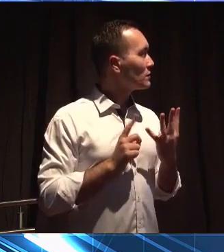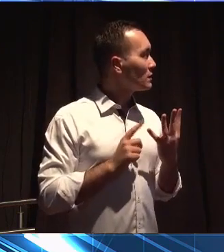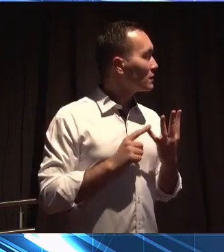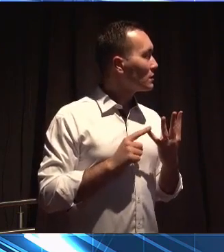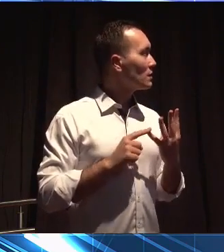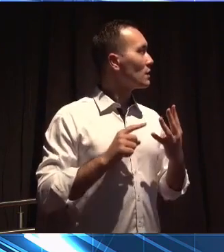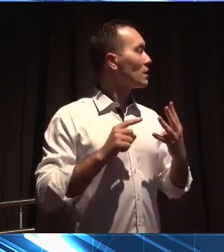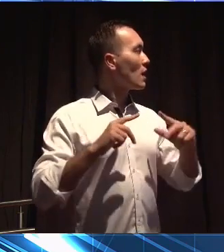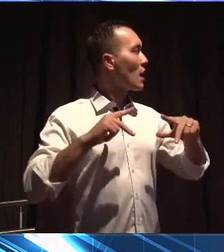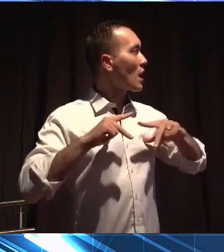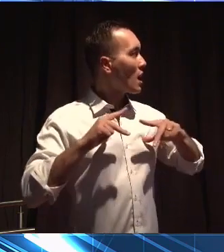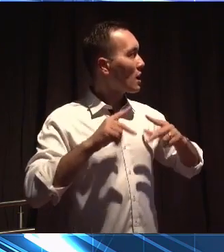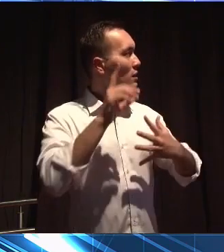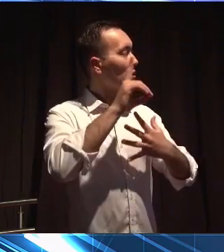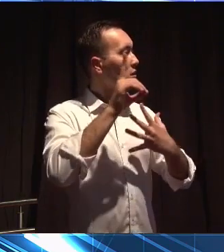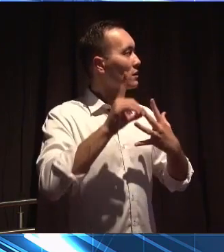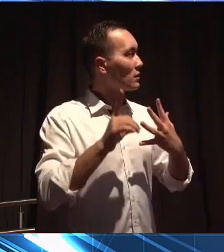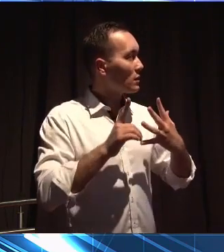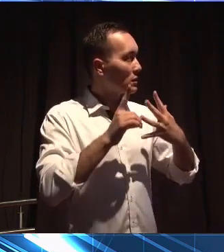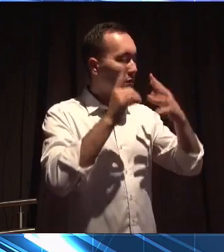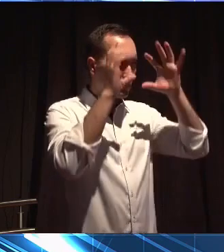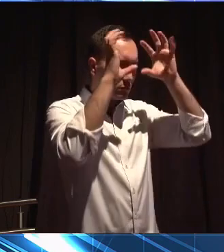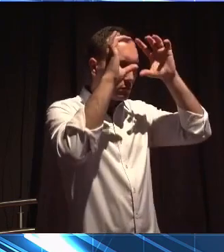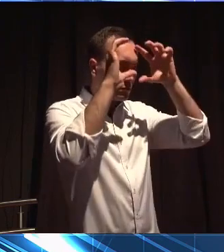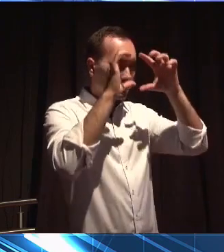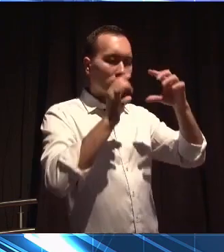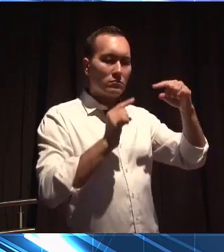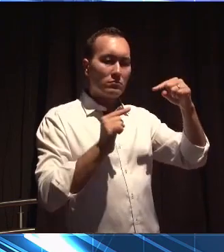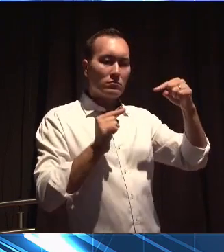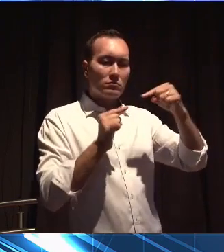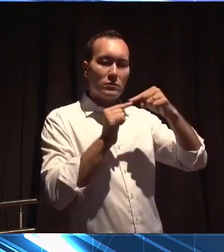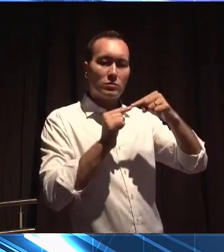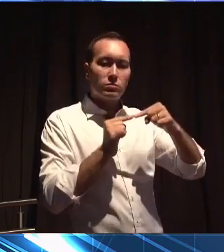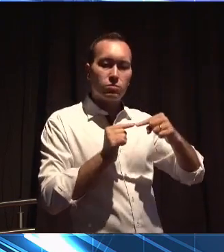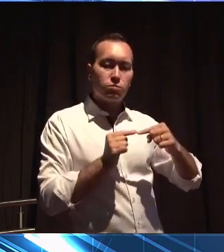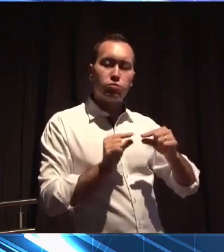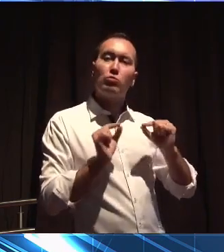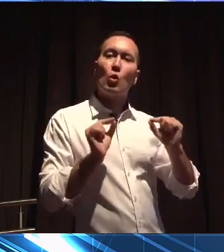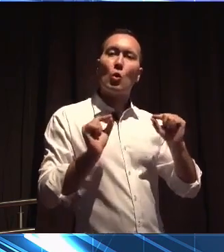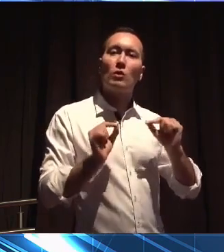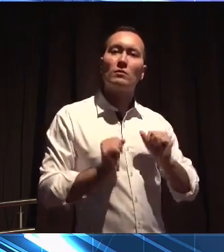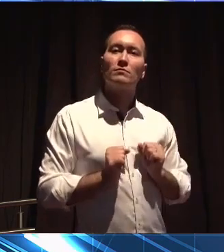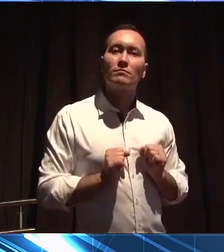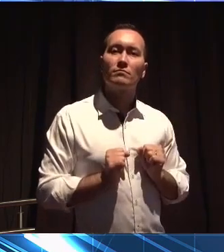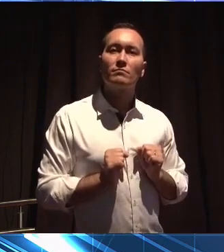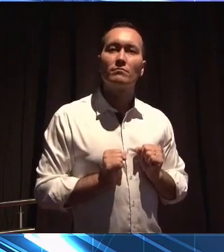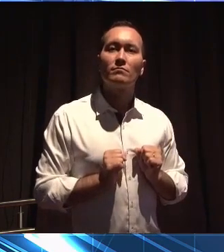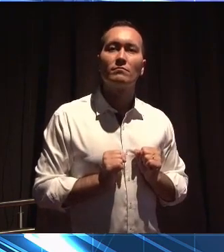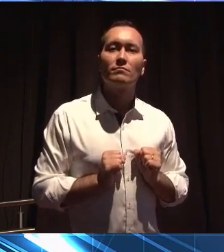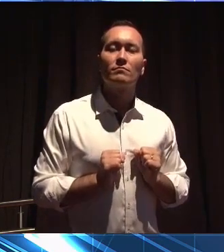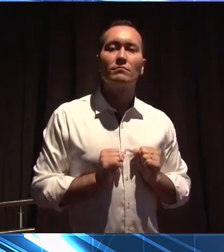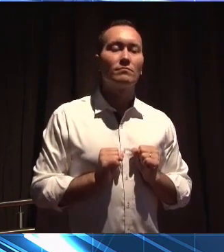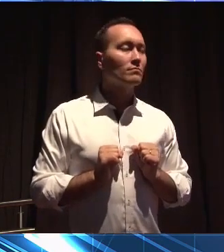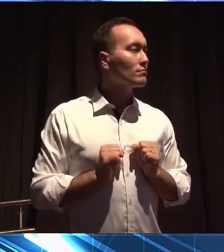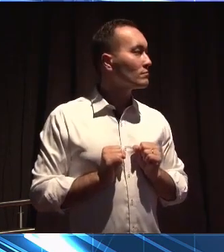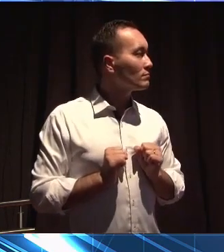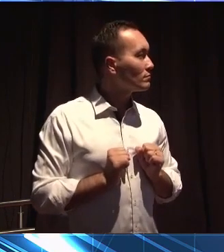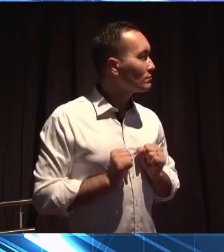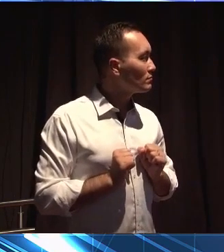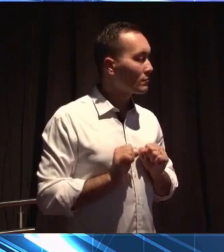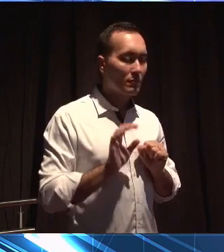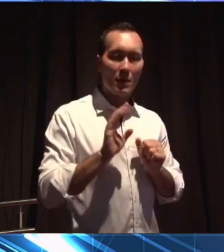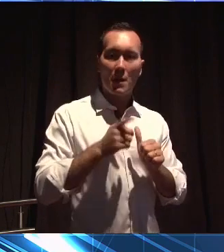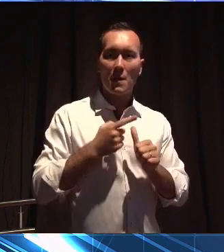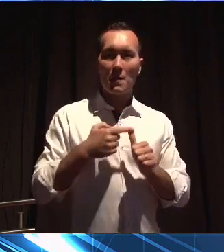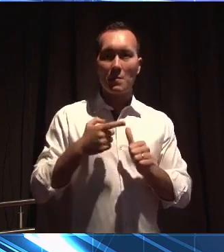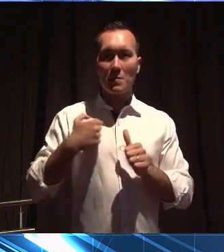encontram, né? Que eu acho que é o grande ponto aqui. Não adianta eu começar a falar de um lado e de outro e não construir essa ligação. Aí, falando um pouquinho sobre mim, eu